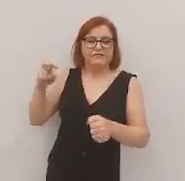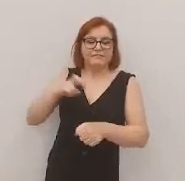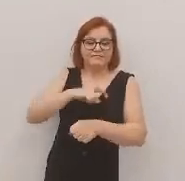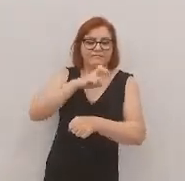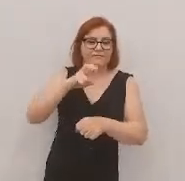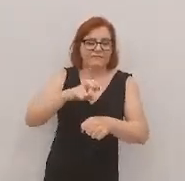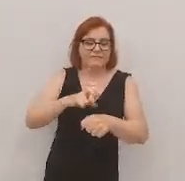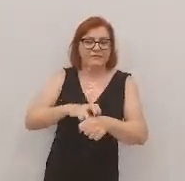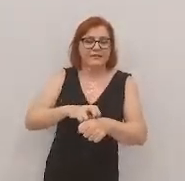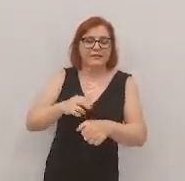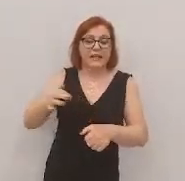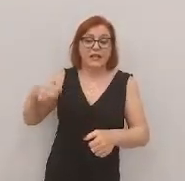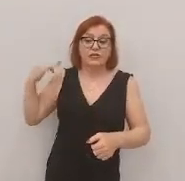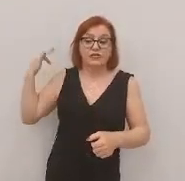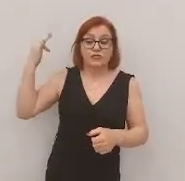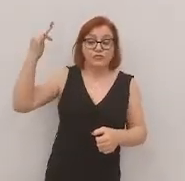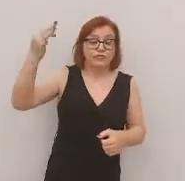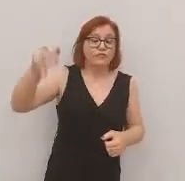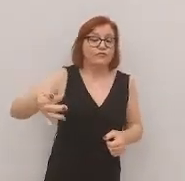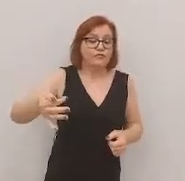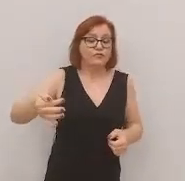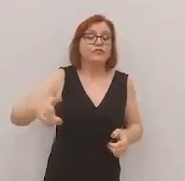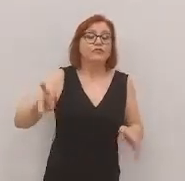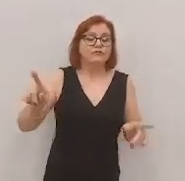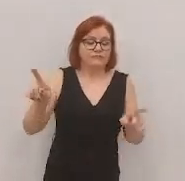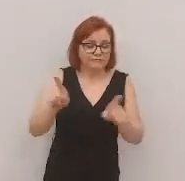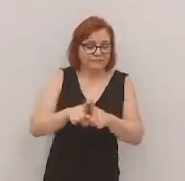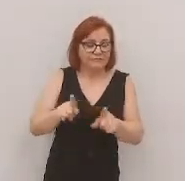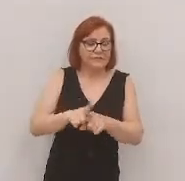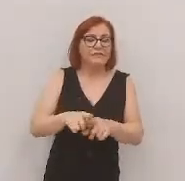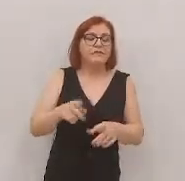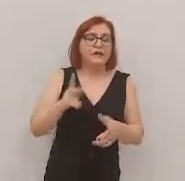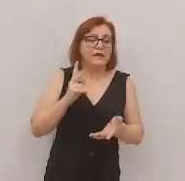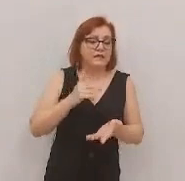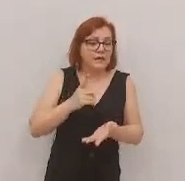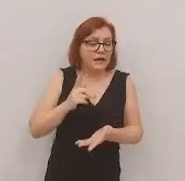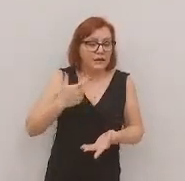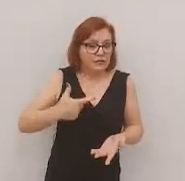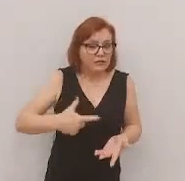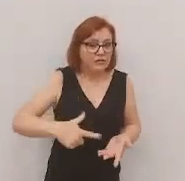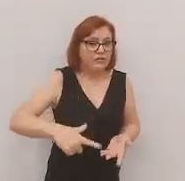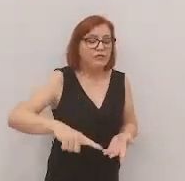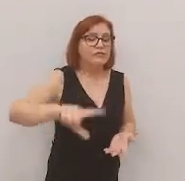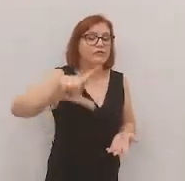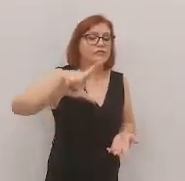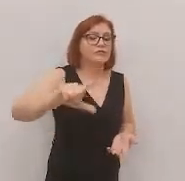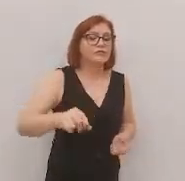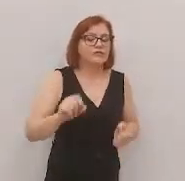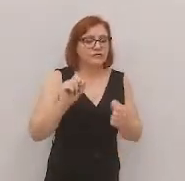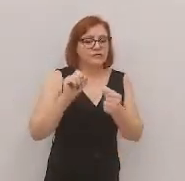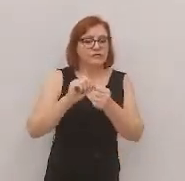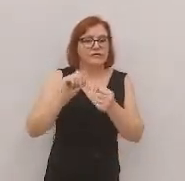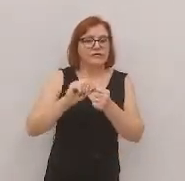Ele vai agir até a eternidade futura. Não tem nenhum